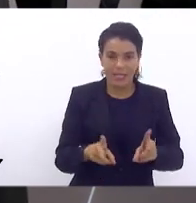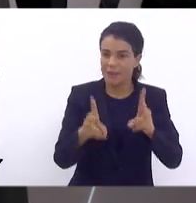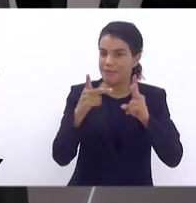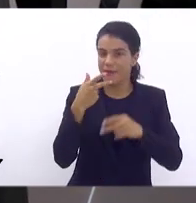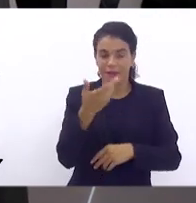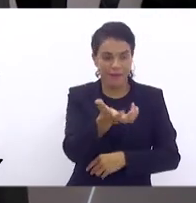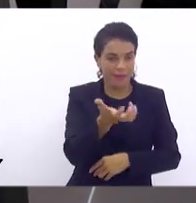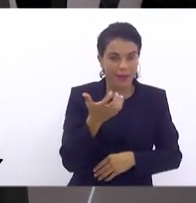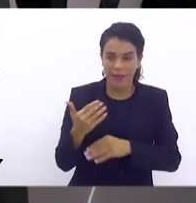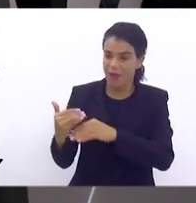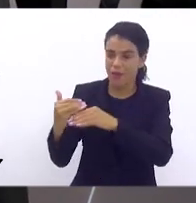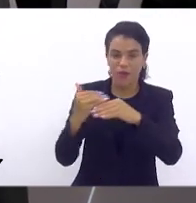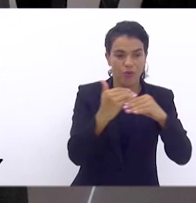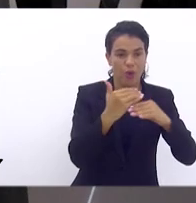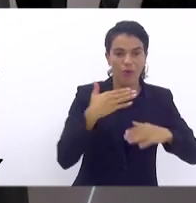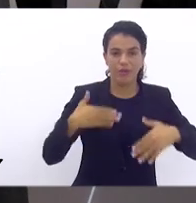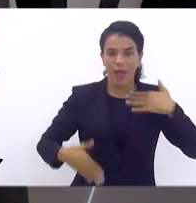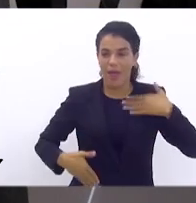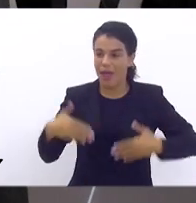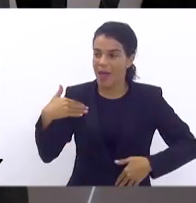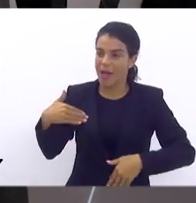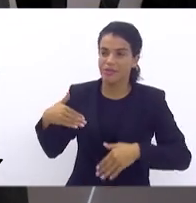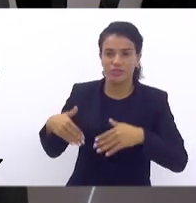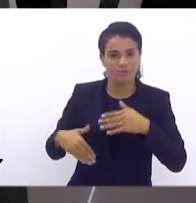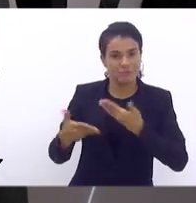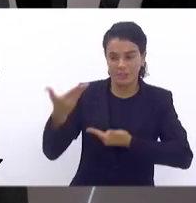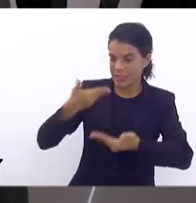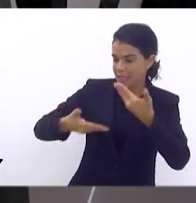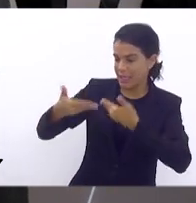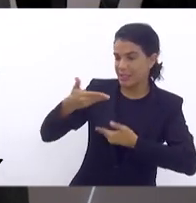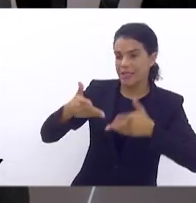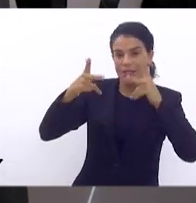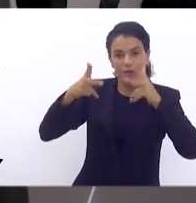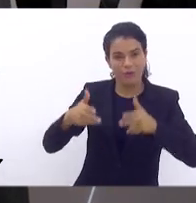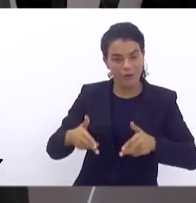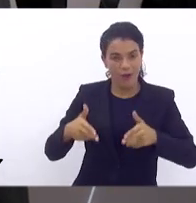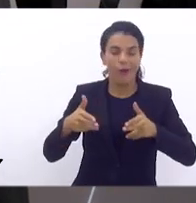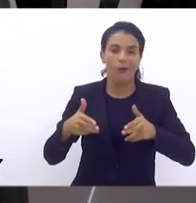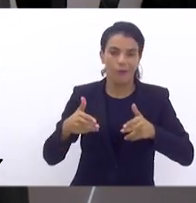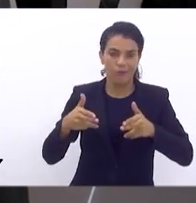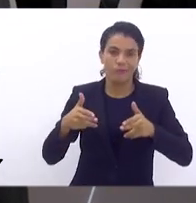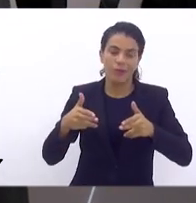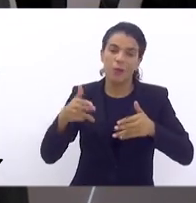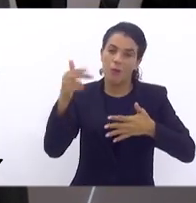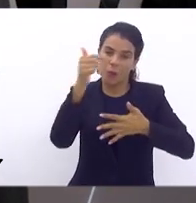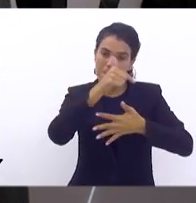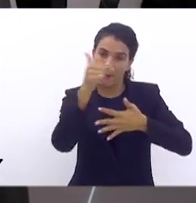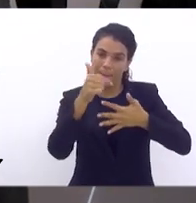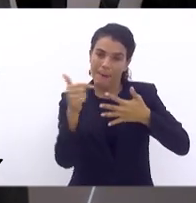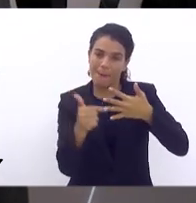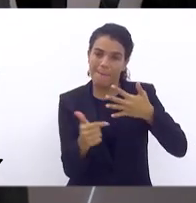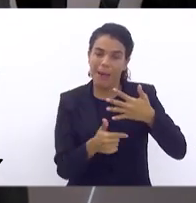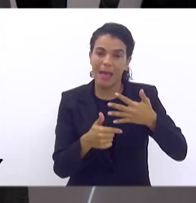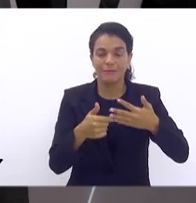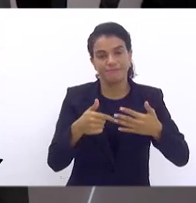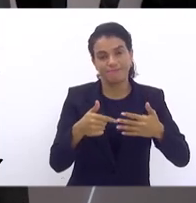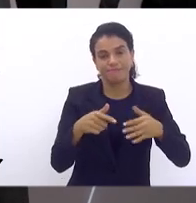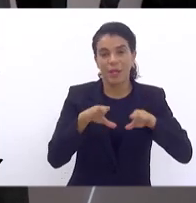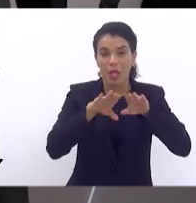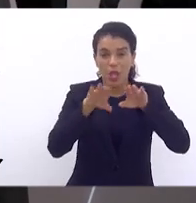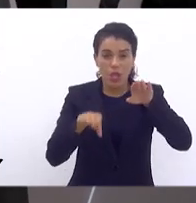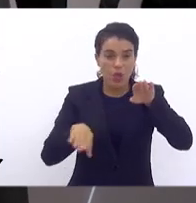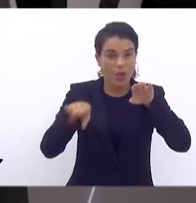quer a igualdade material que é exatamente a gente tratar os iguais de acordos de acordo com as suas especificidades ou desigualdades